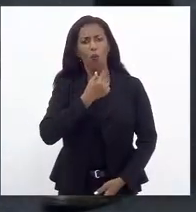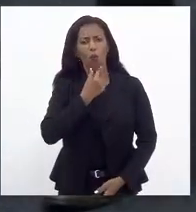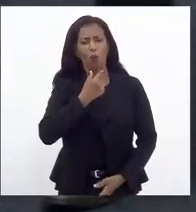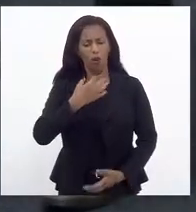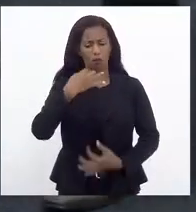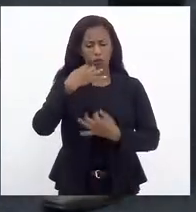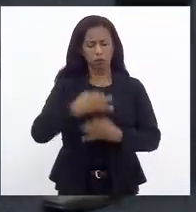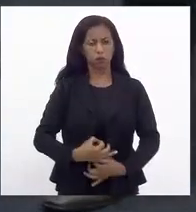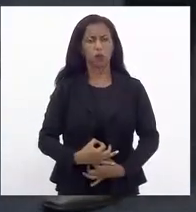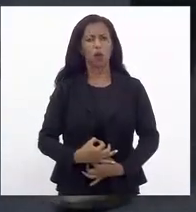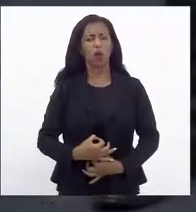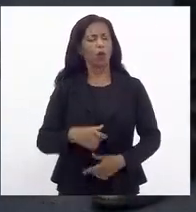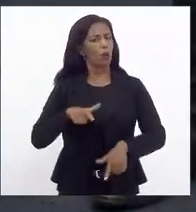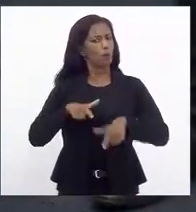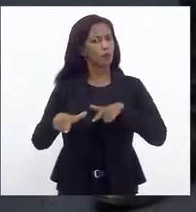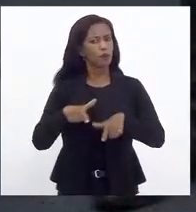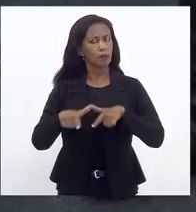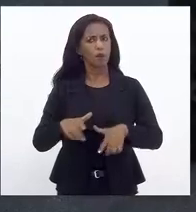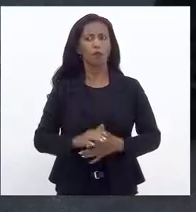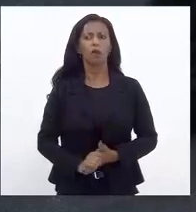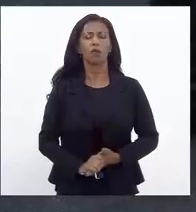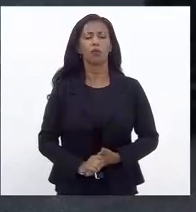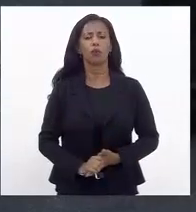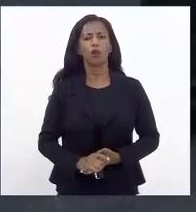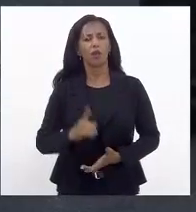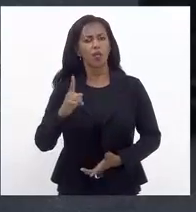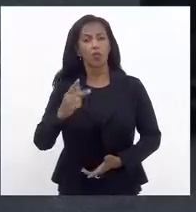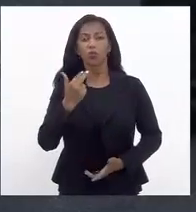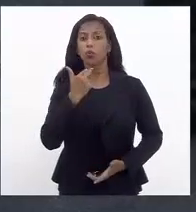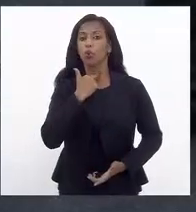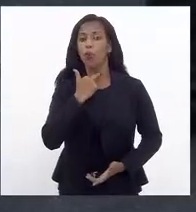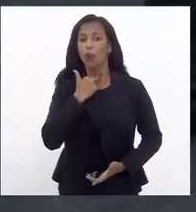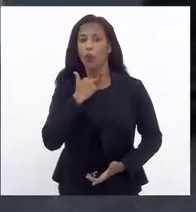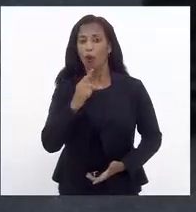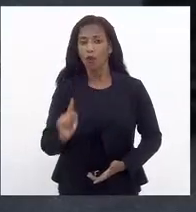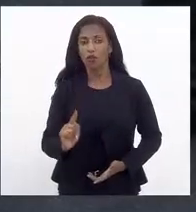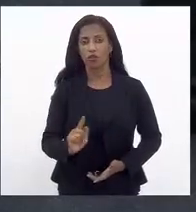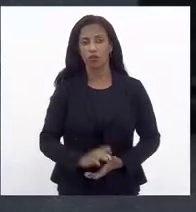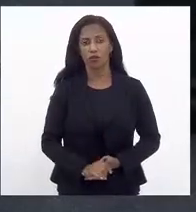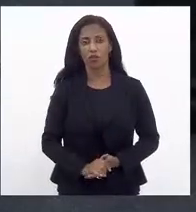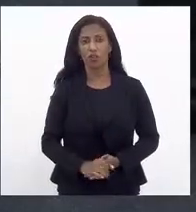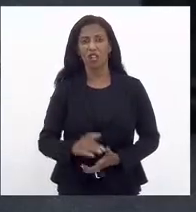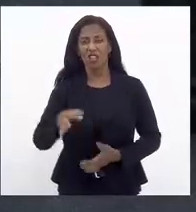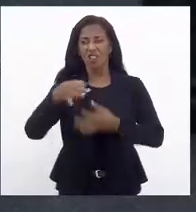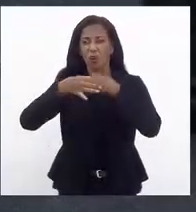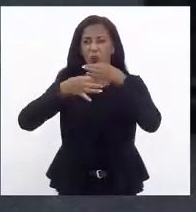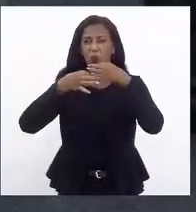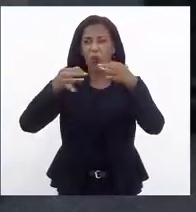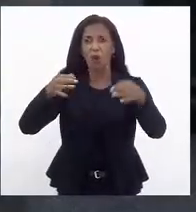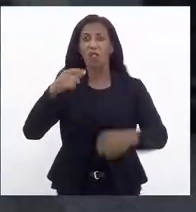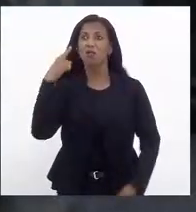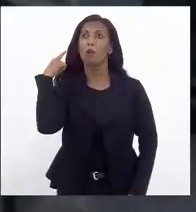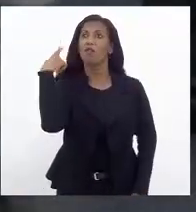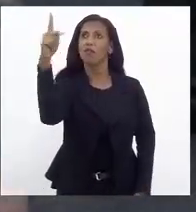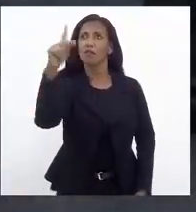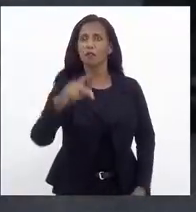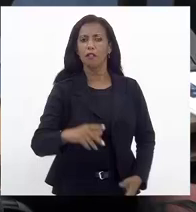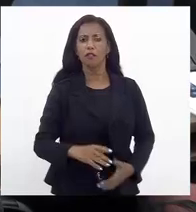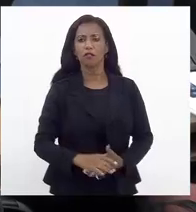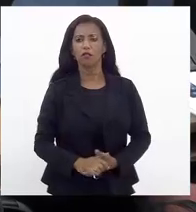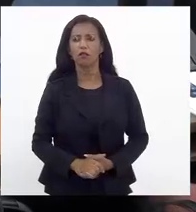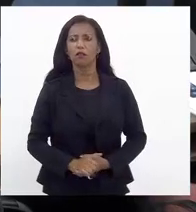o homem trabalhador Isso é um absurdo quero deixar registrado aqui essas vagas são para os senhores